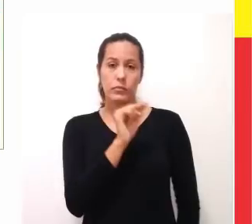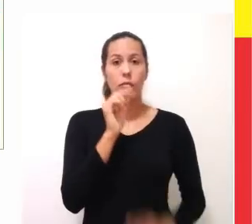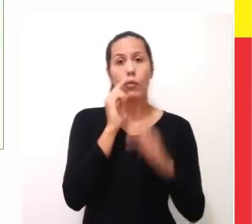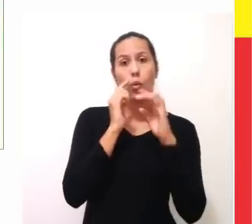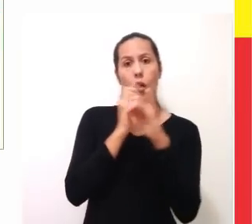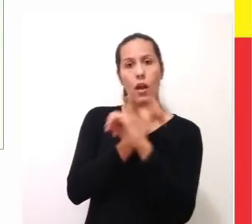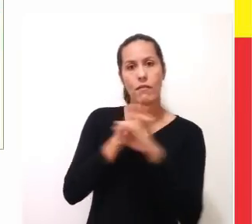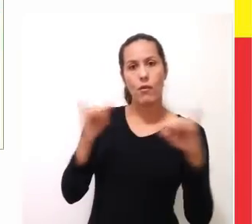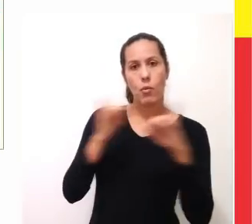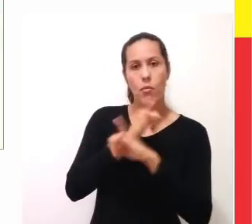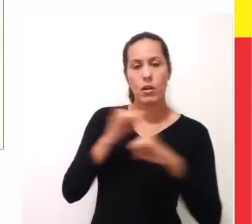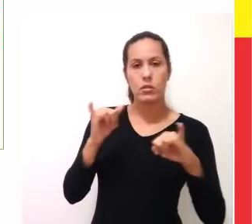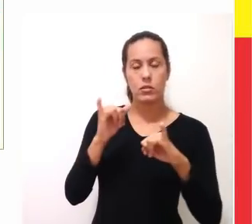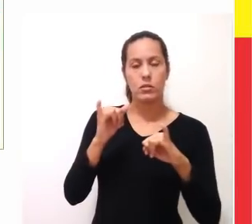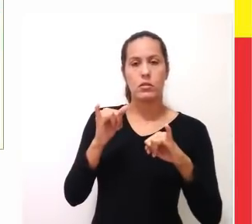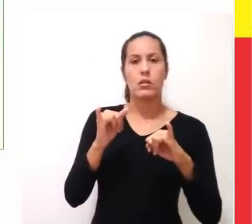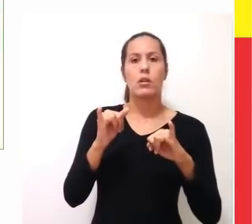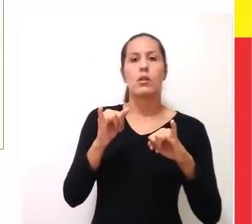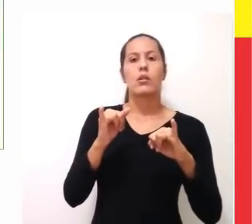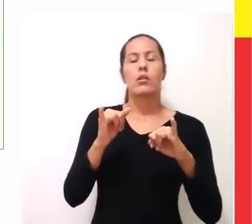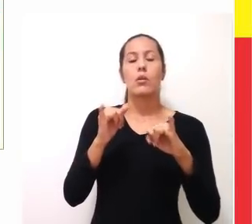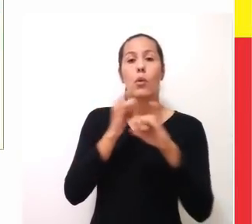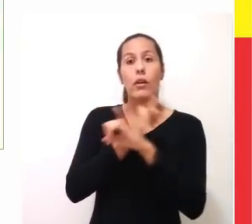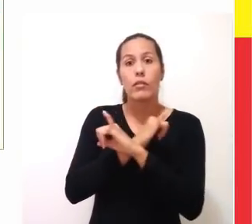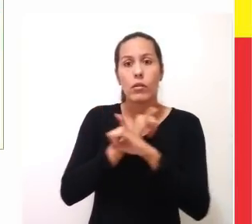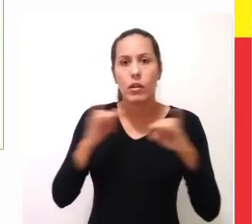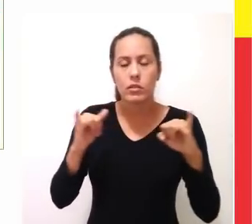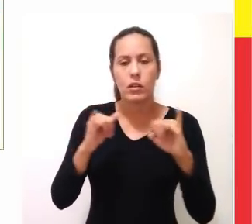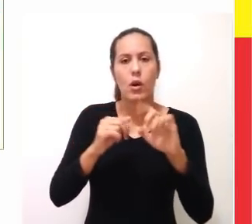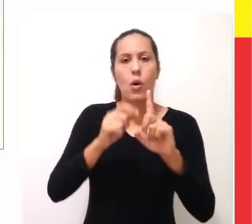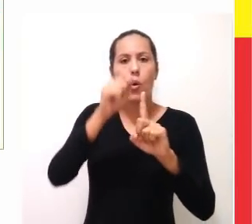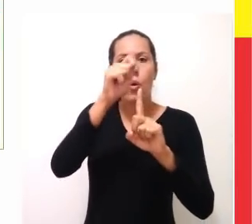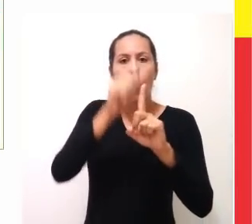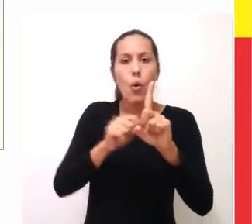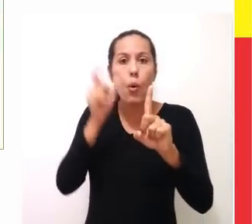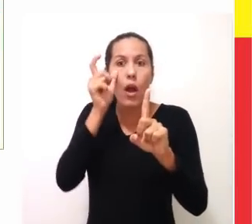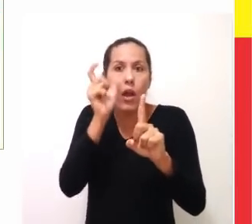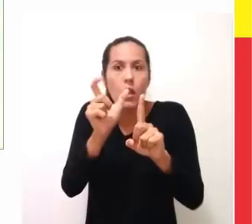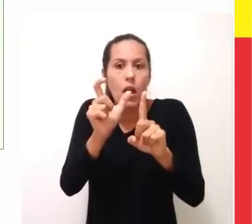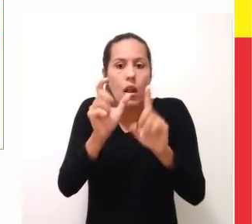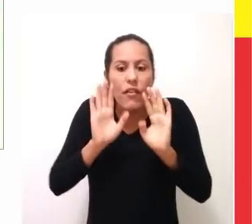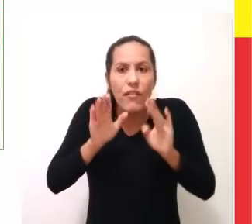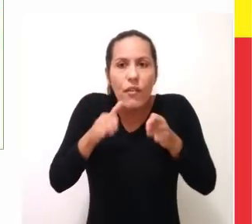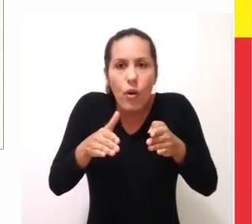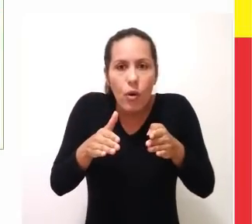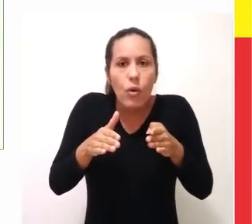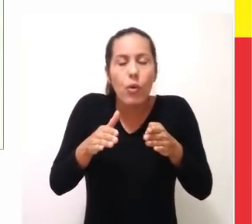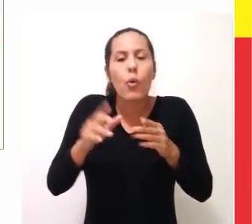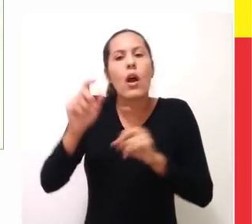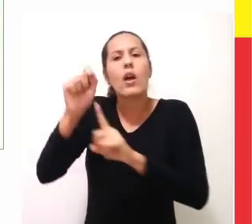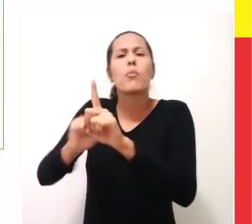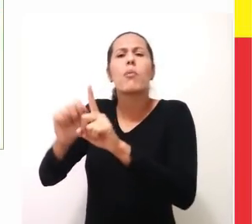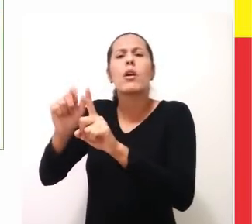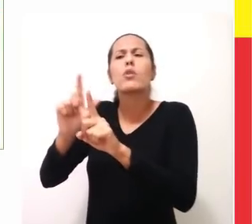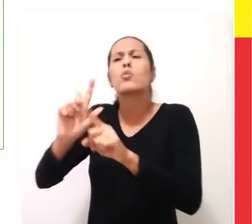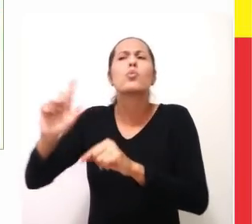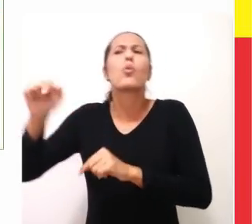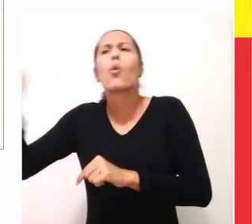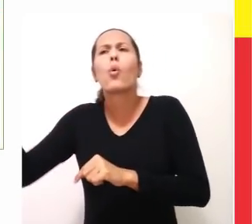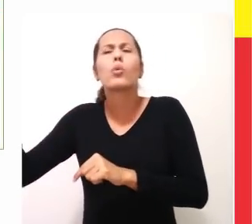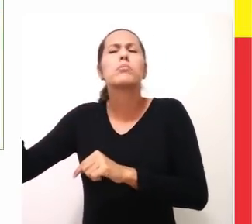Uma informação que é de interesse em um dado mês pode não ser em outro. O que se destaca